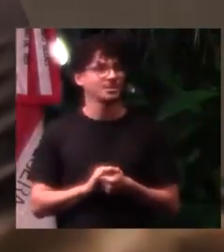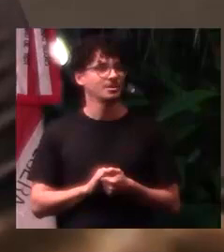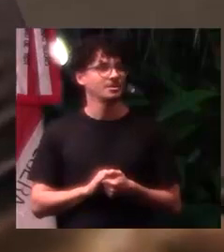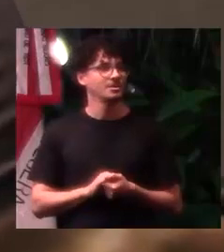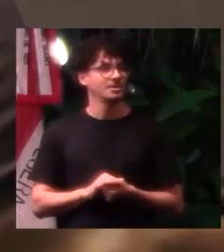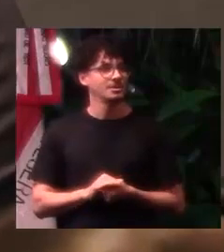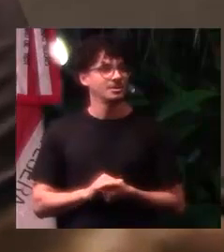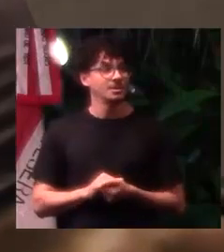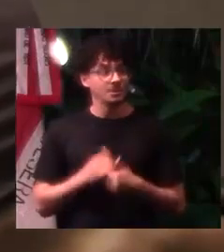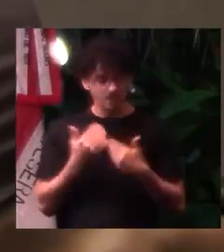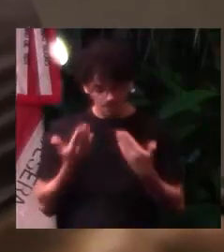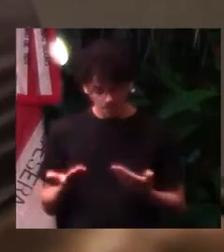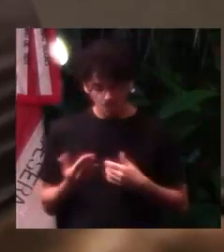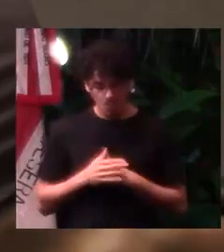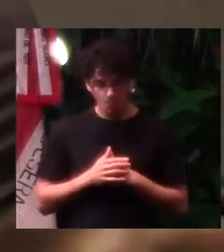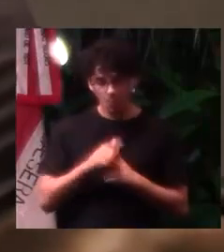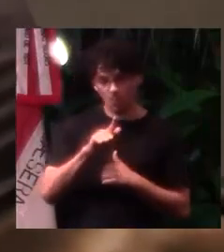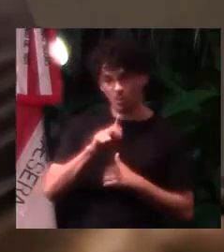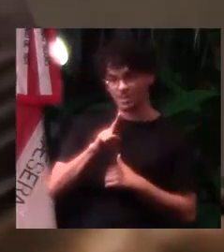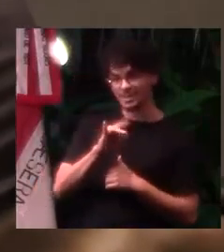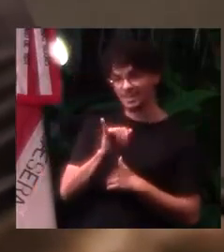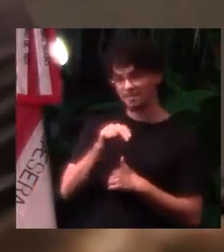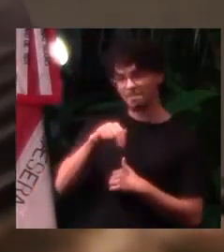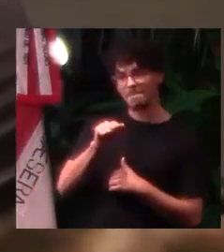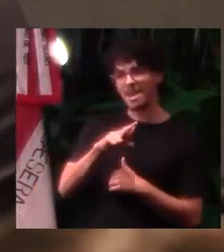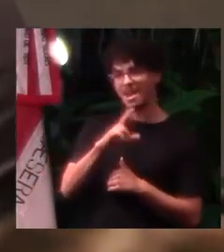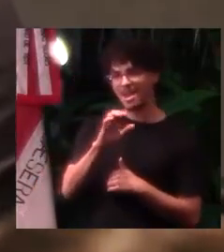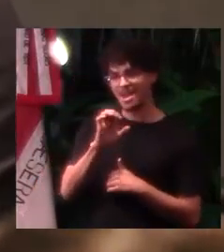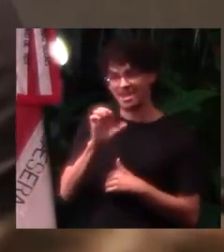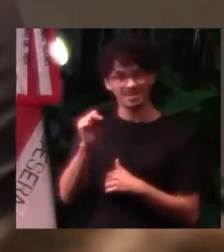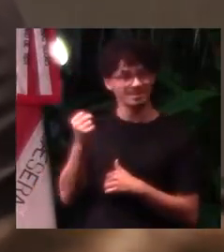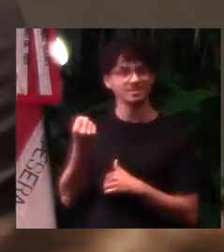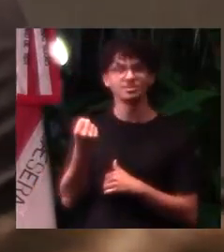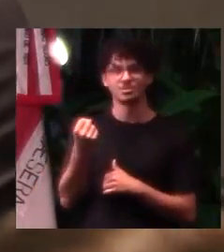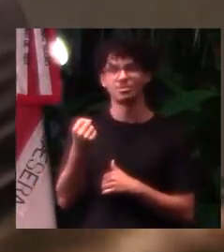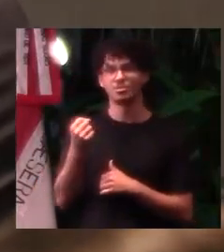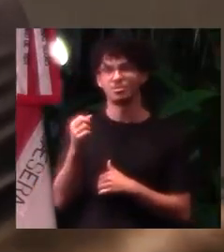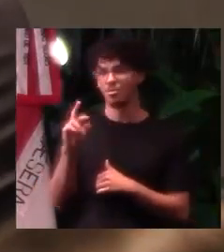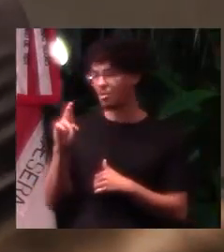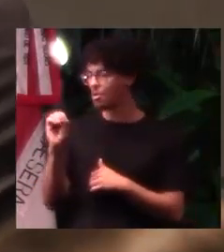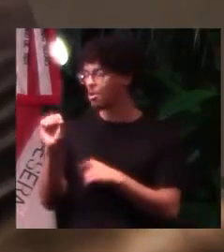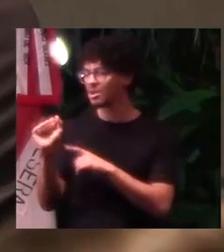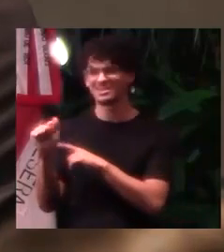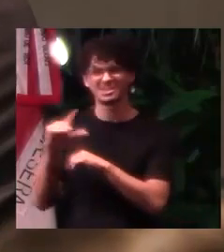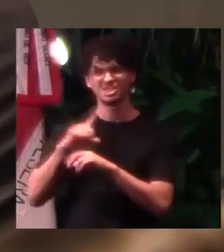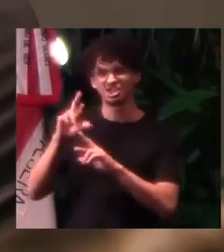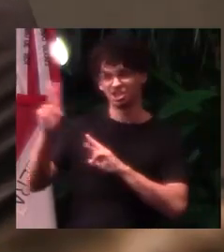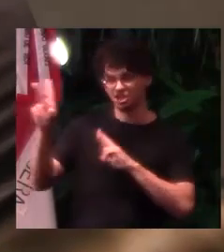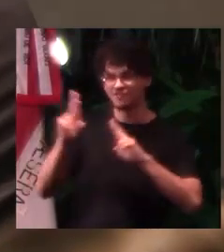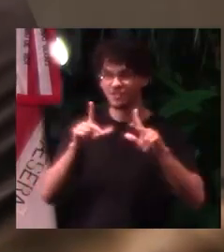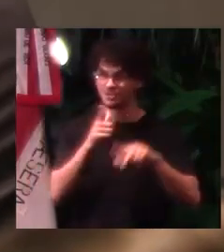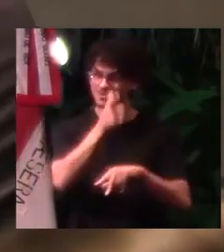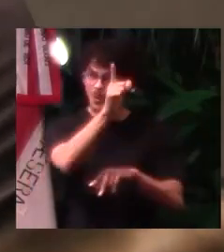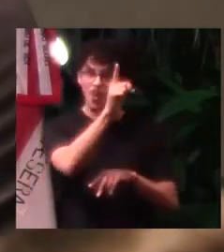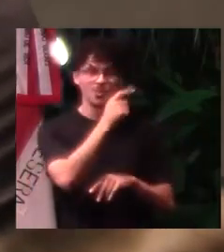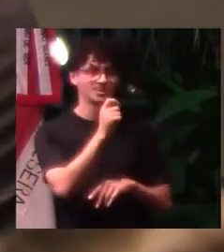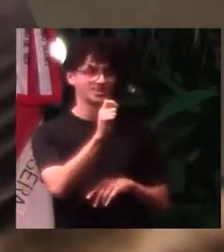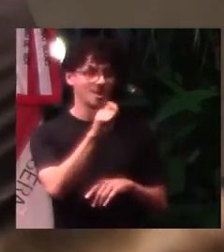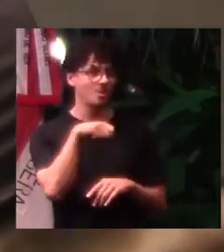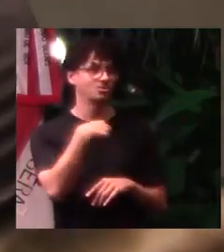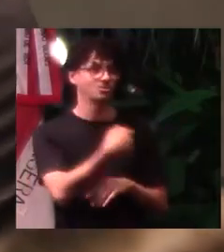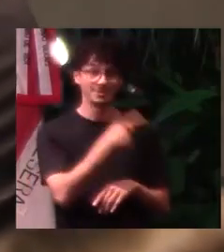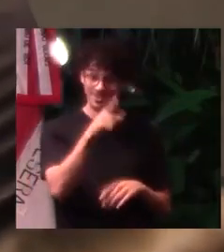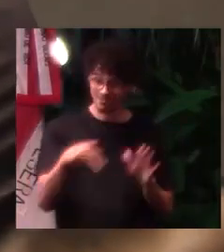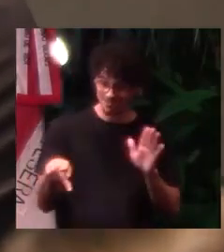né? Então, assim, o Guimarães Rosa, no caso, ele, diferente de outros autores, né, ele é de